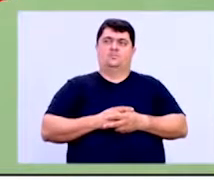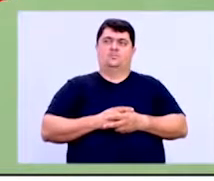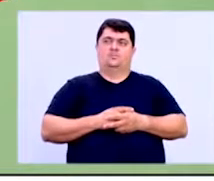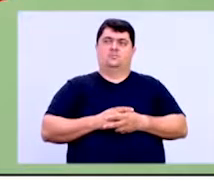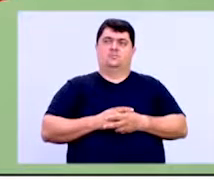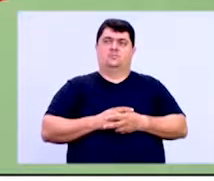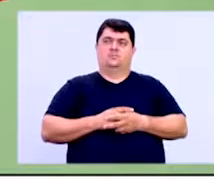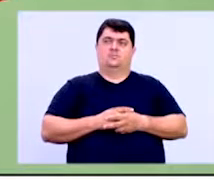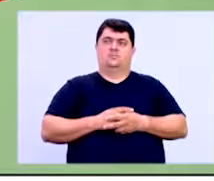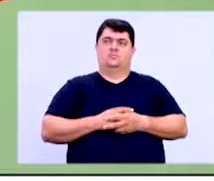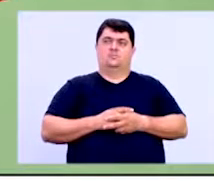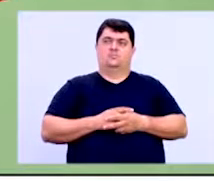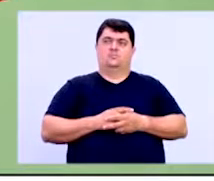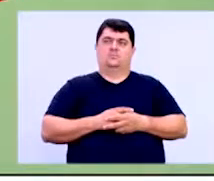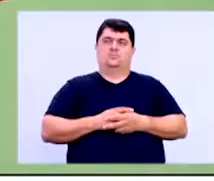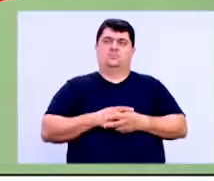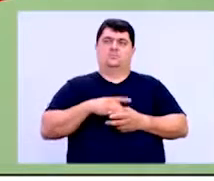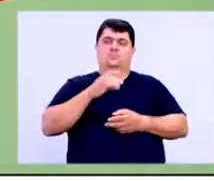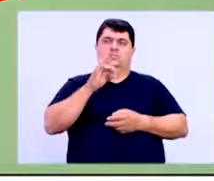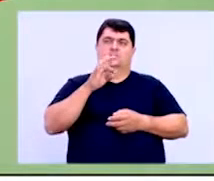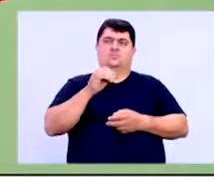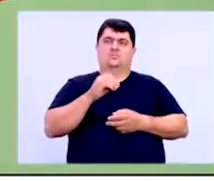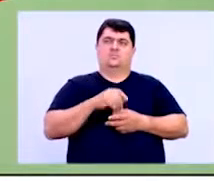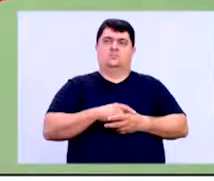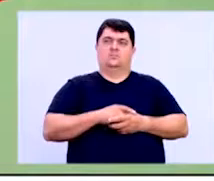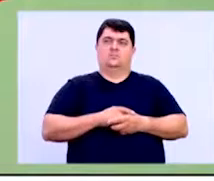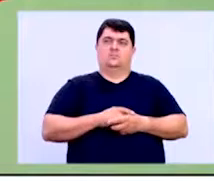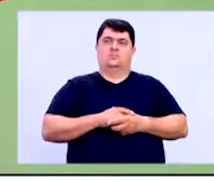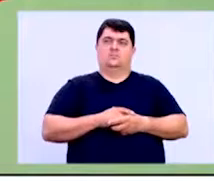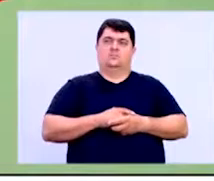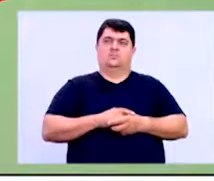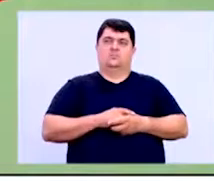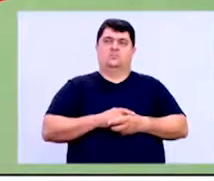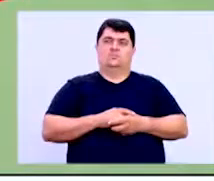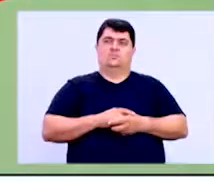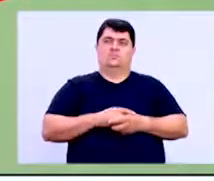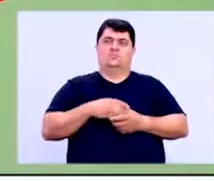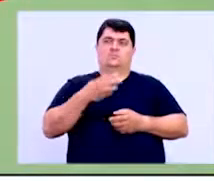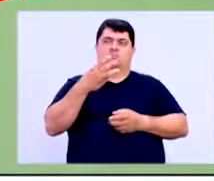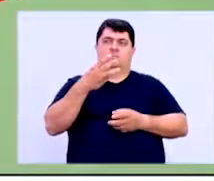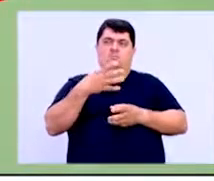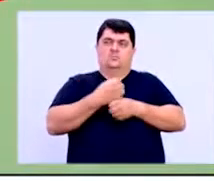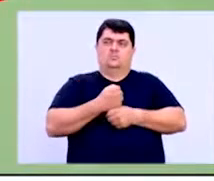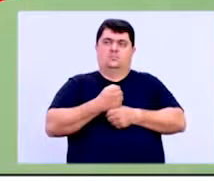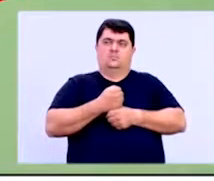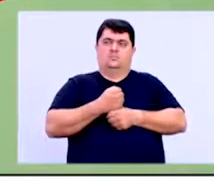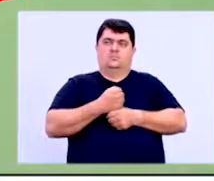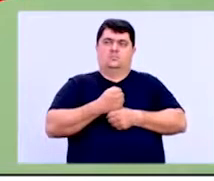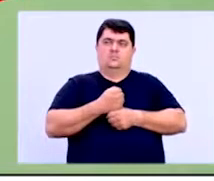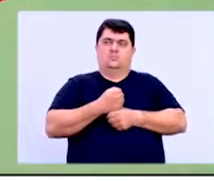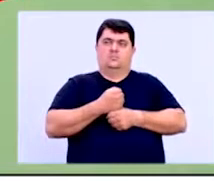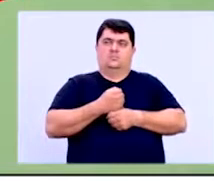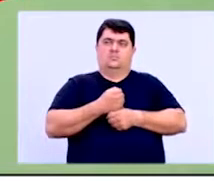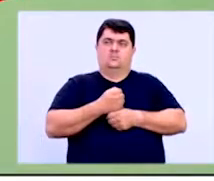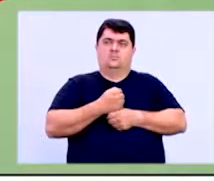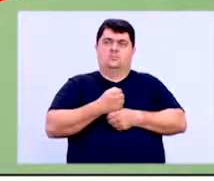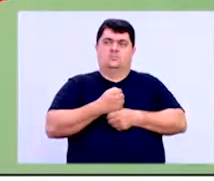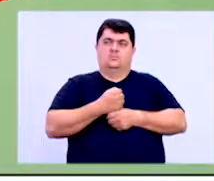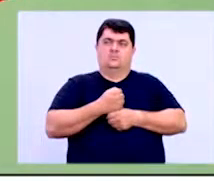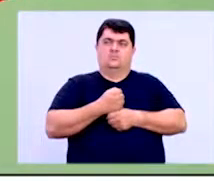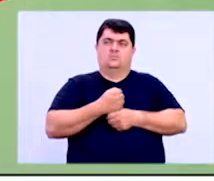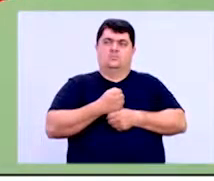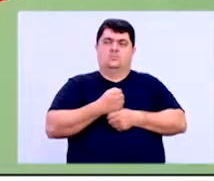Vamos lá, os custos. Olha, custo, custo, custo. Tá vendo? Despesa, despesa, despesa. O que a